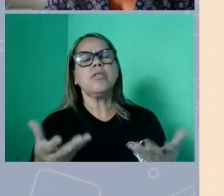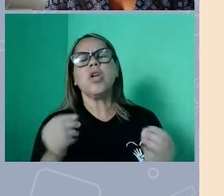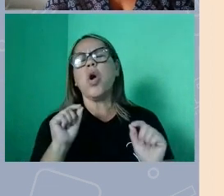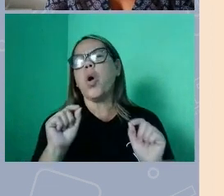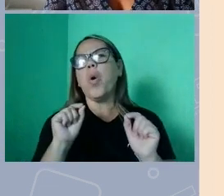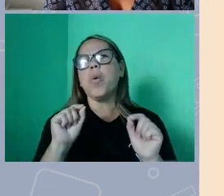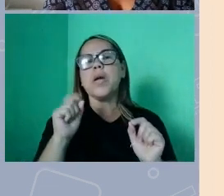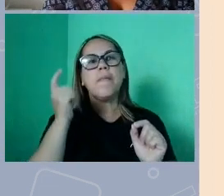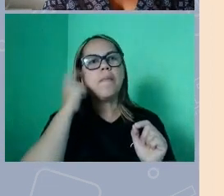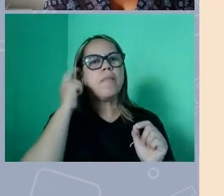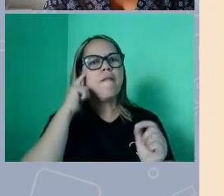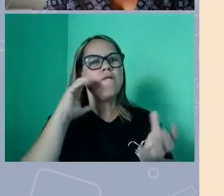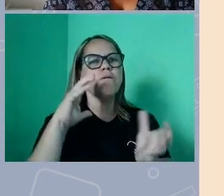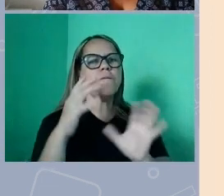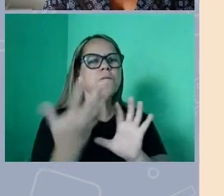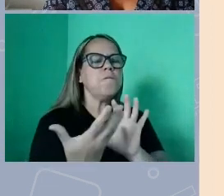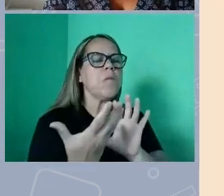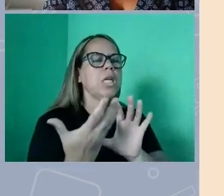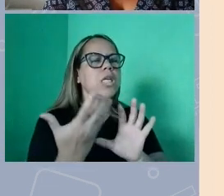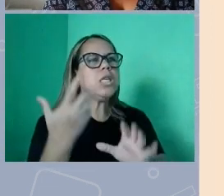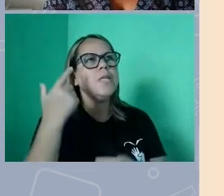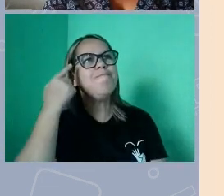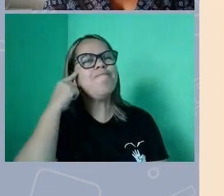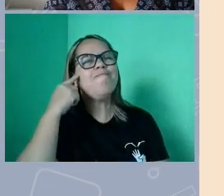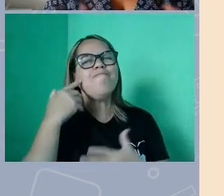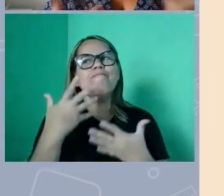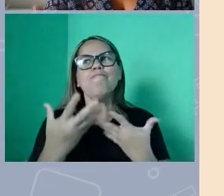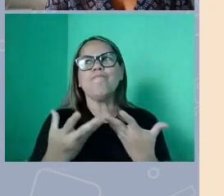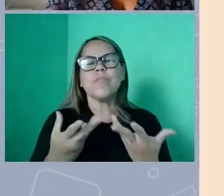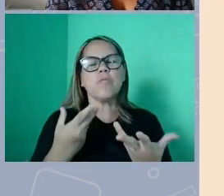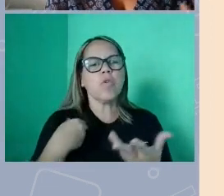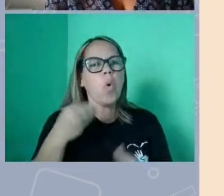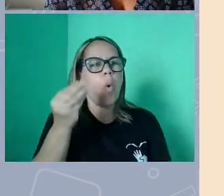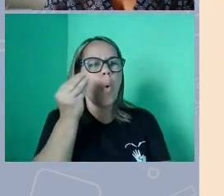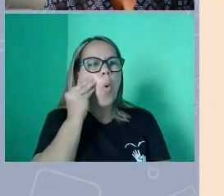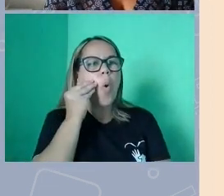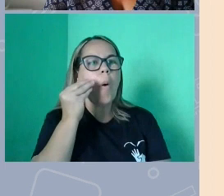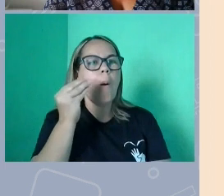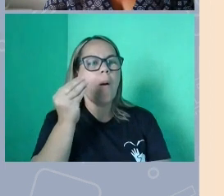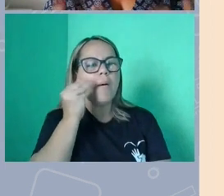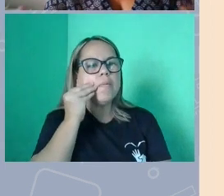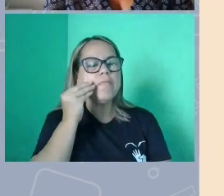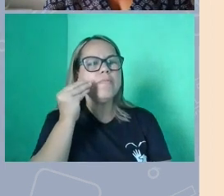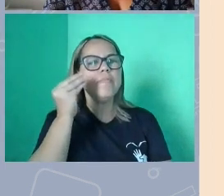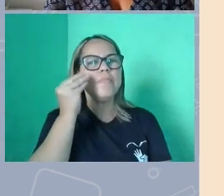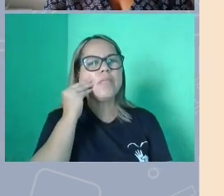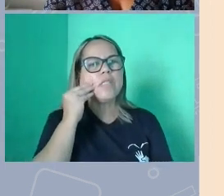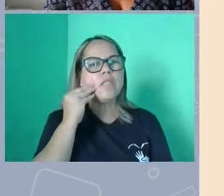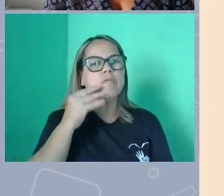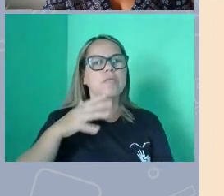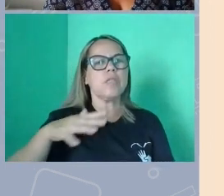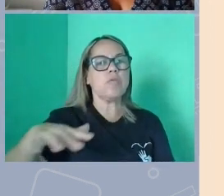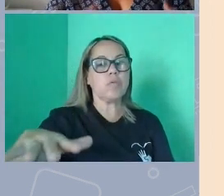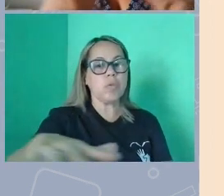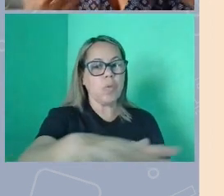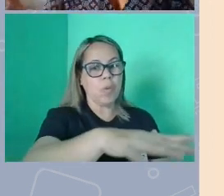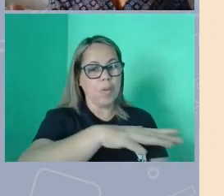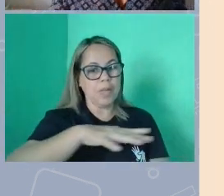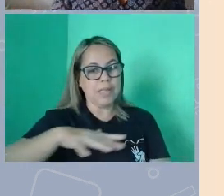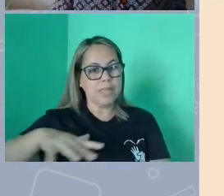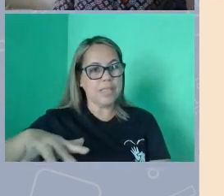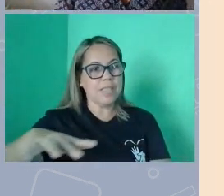pensamento que ela vai observar o espaço geográfico a partir de